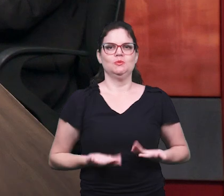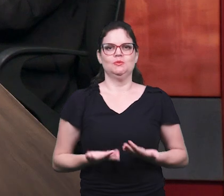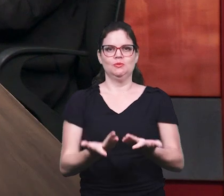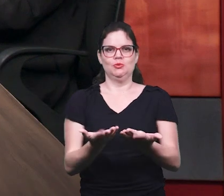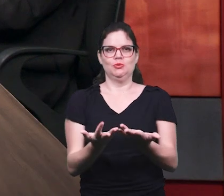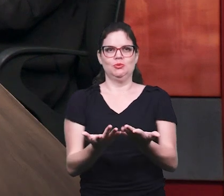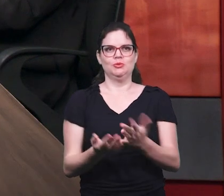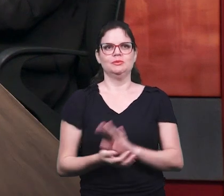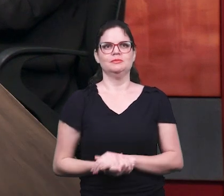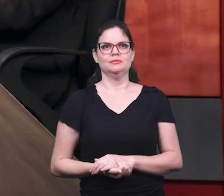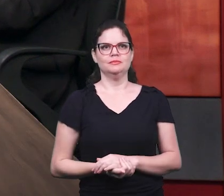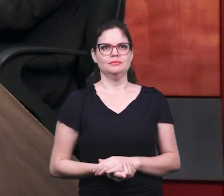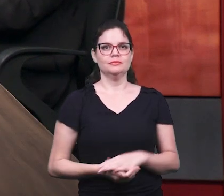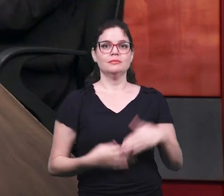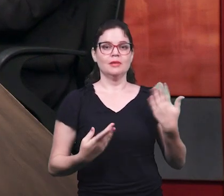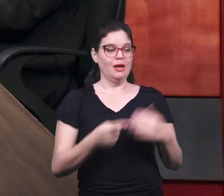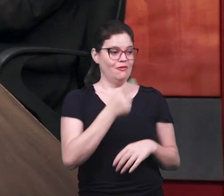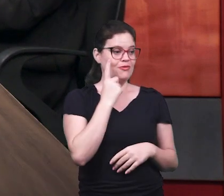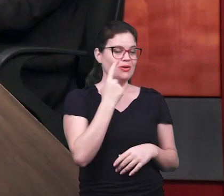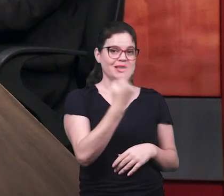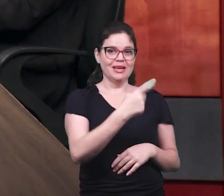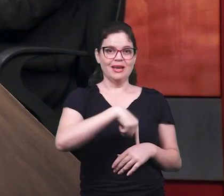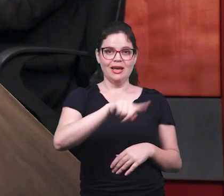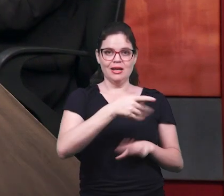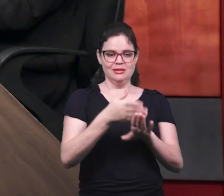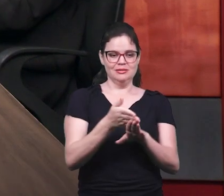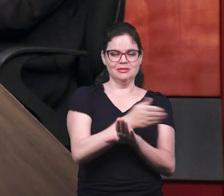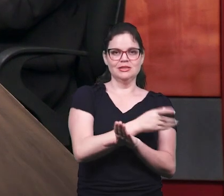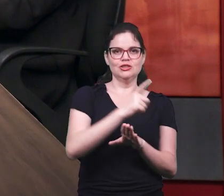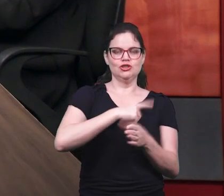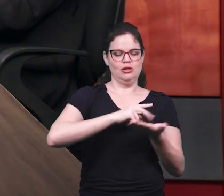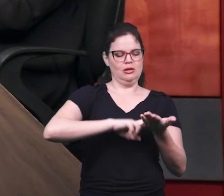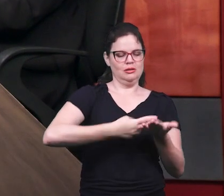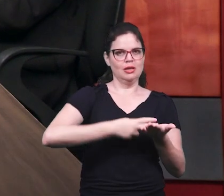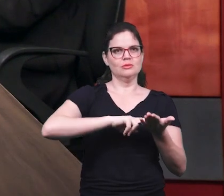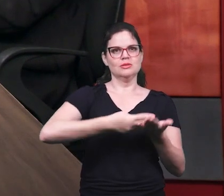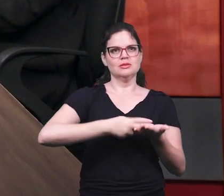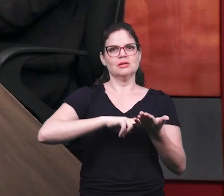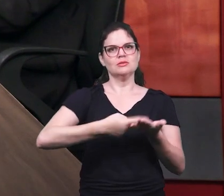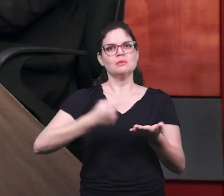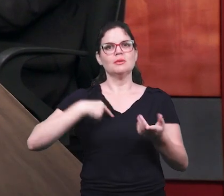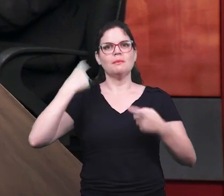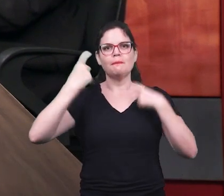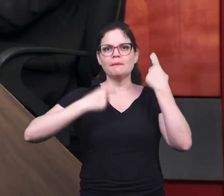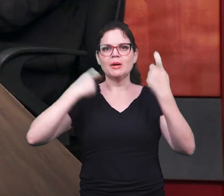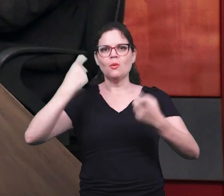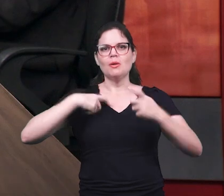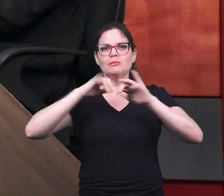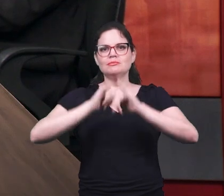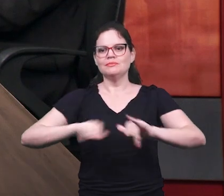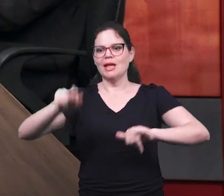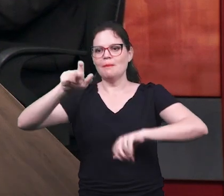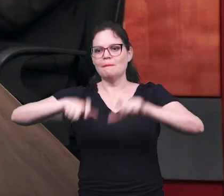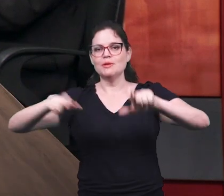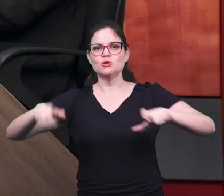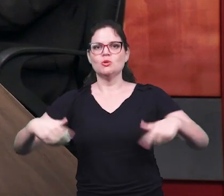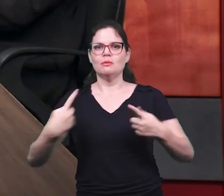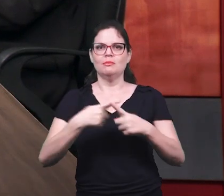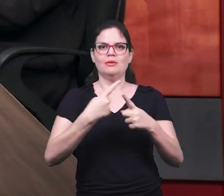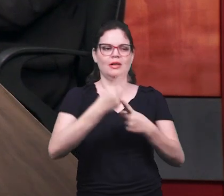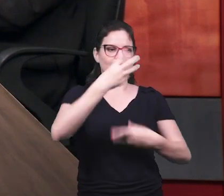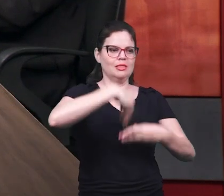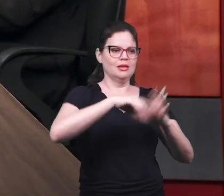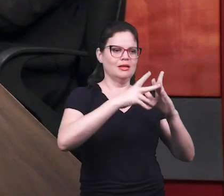todos eles traduziram a Bíblia de alguma forma, eles tinham uma preocupação em levar o conhecimento da Bíblia para a população geral. Fazer a palavra chegar. A Bíblia era latim,